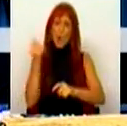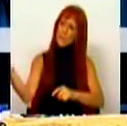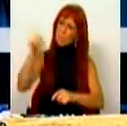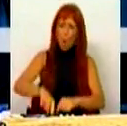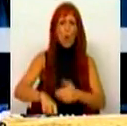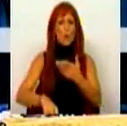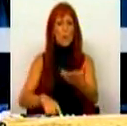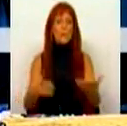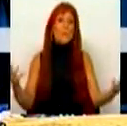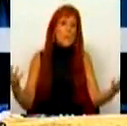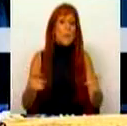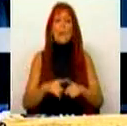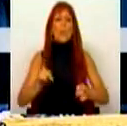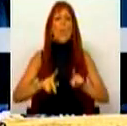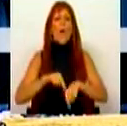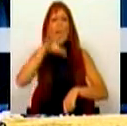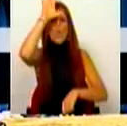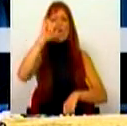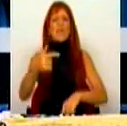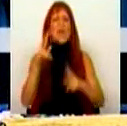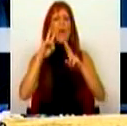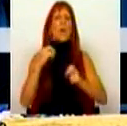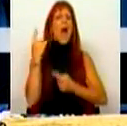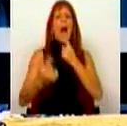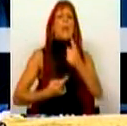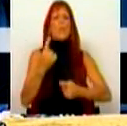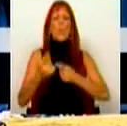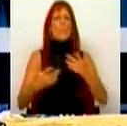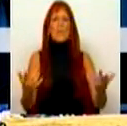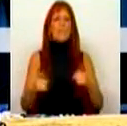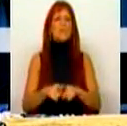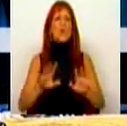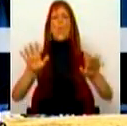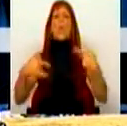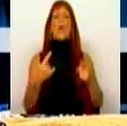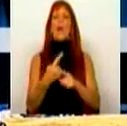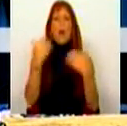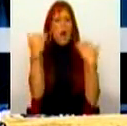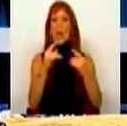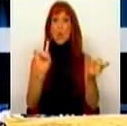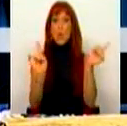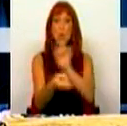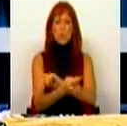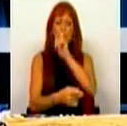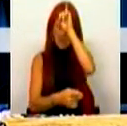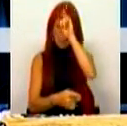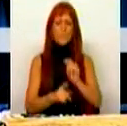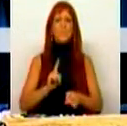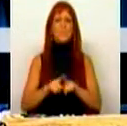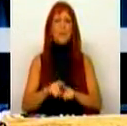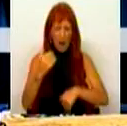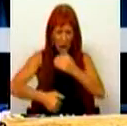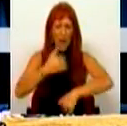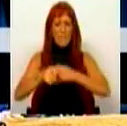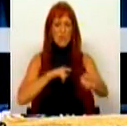voltar. Portanto, não será neste Governo que encontrará alguma vez qualquer restrição, pelo contrário, a que